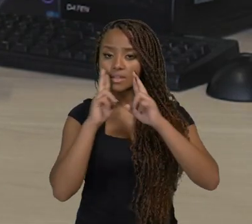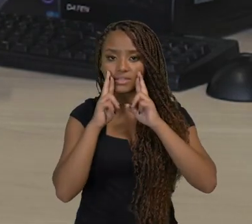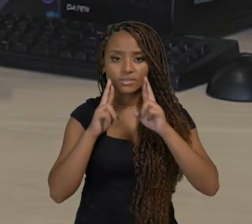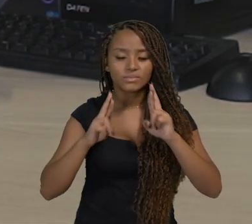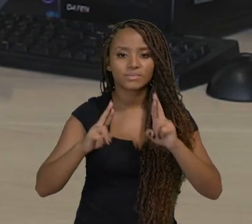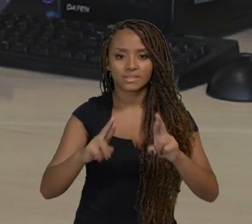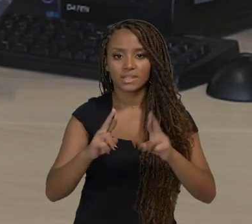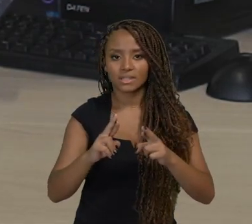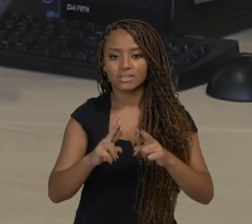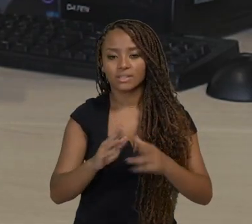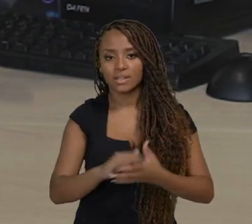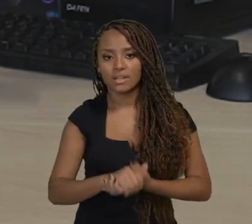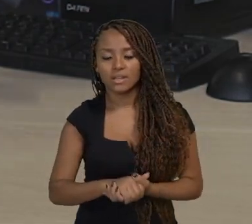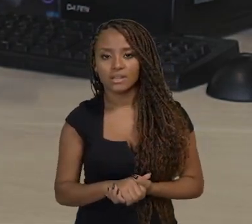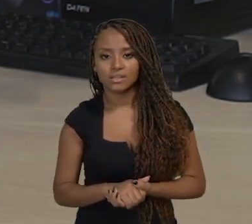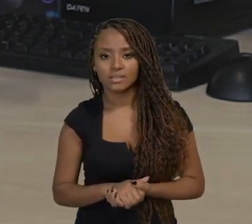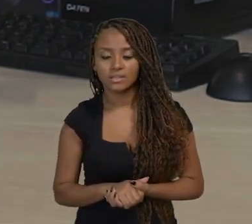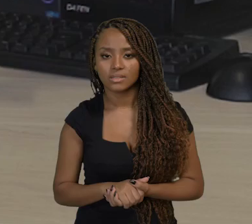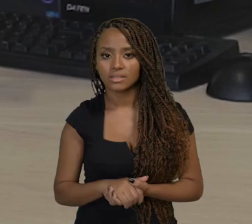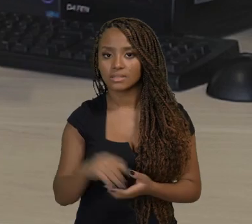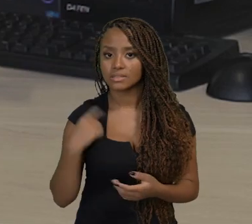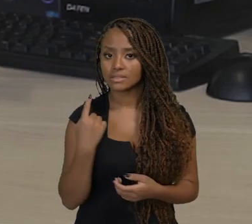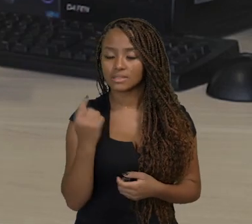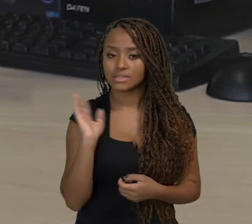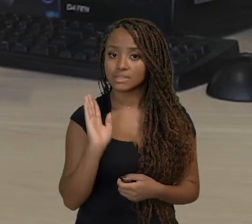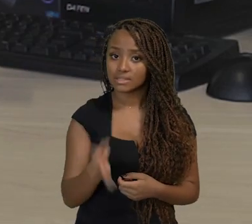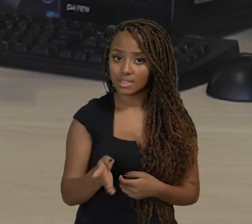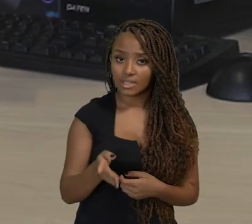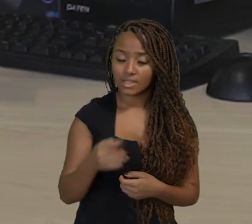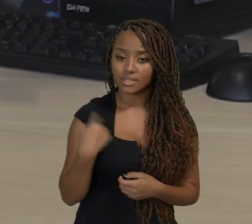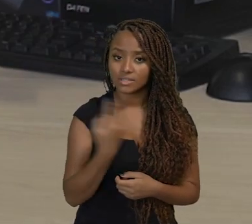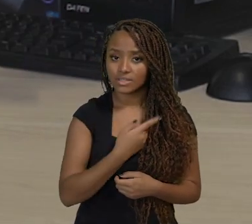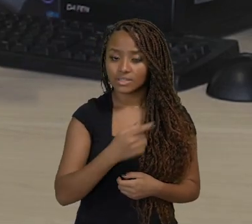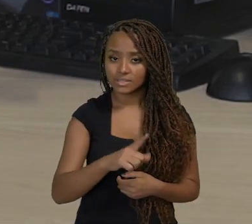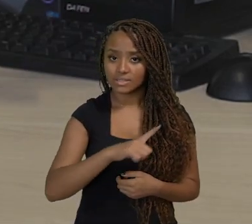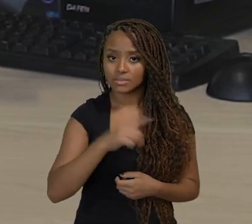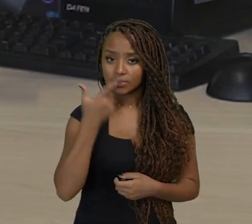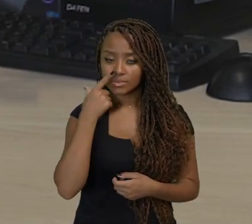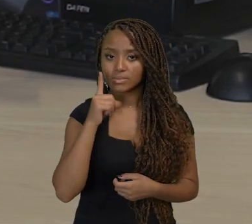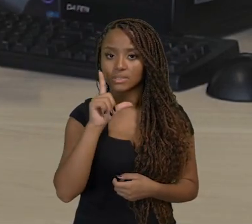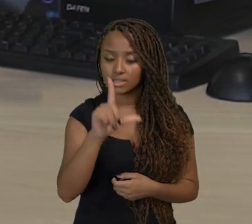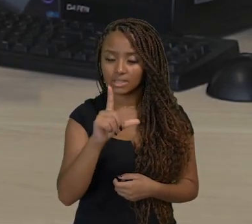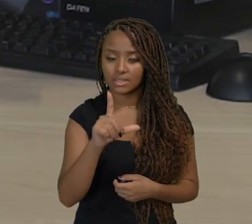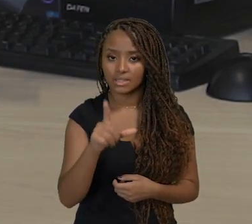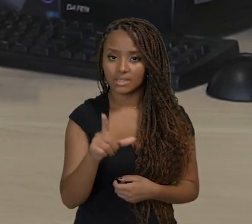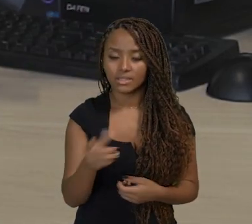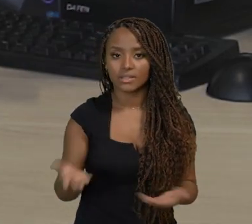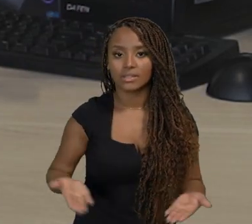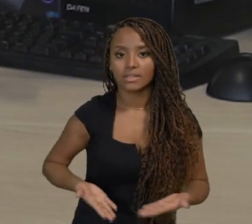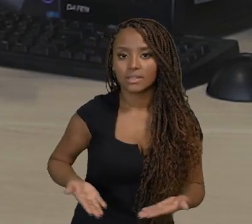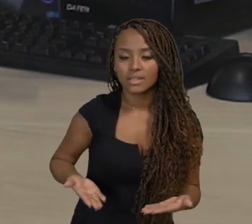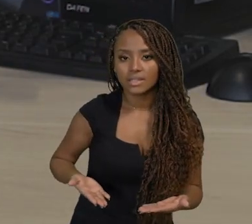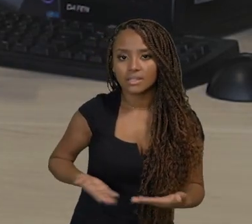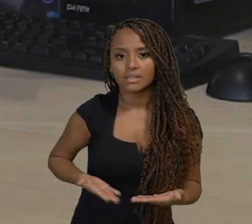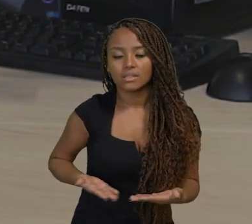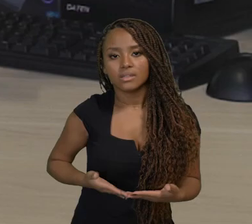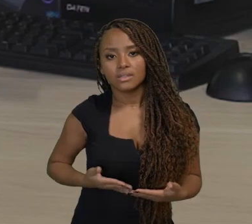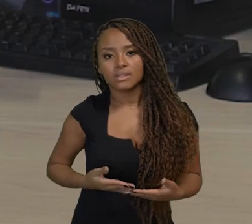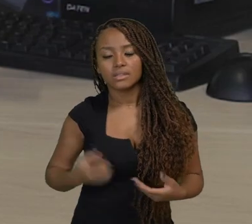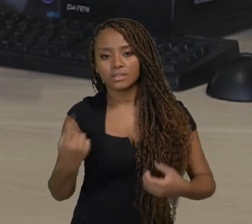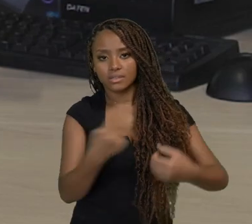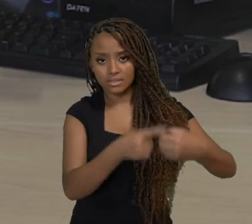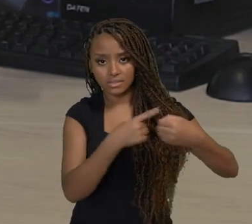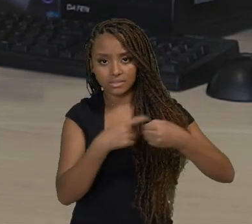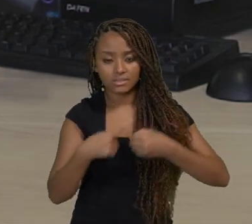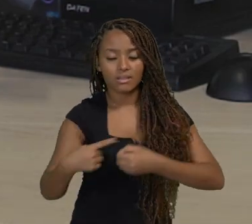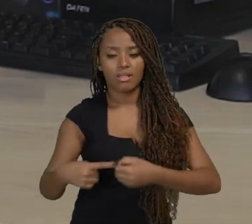bons resultados, ainda mais do que nós já temos alcançado, né, durante a nossa caminhada aqui